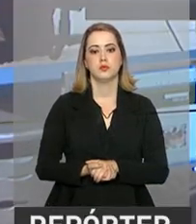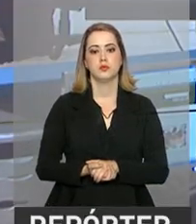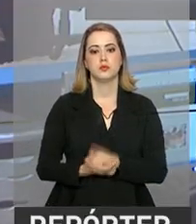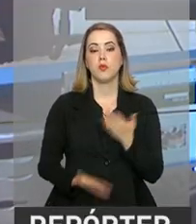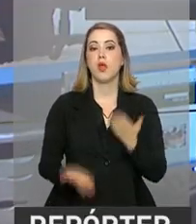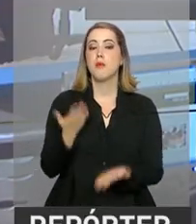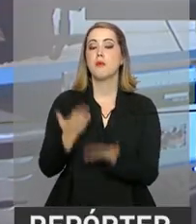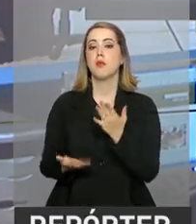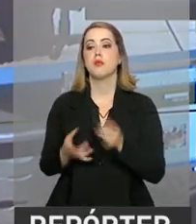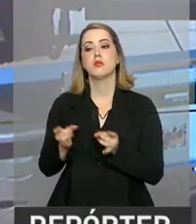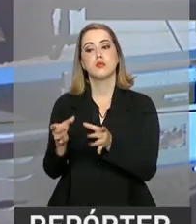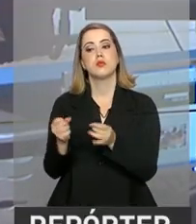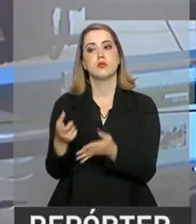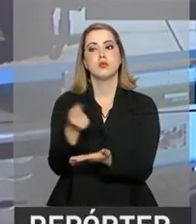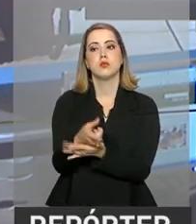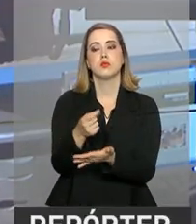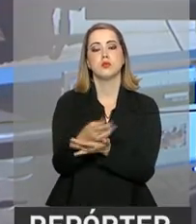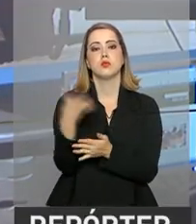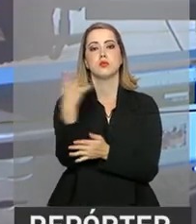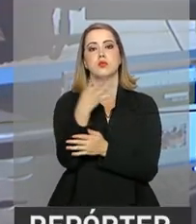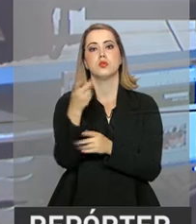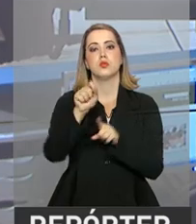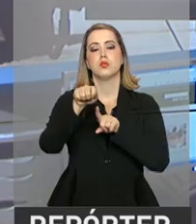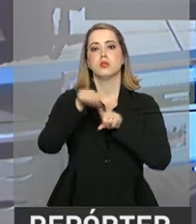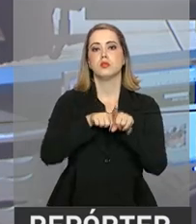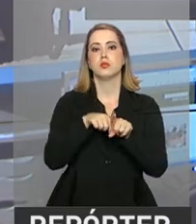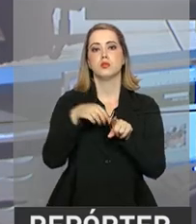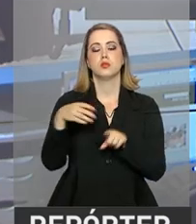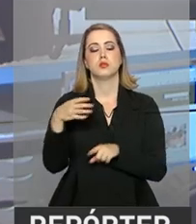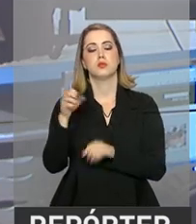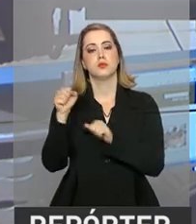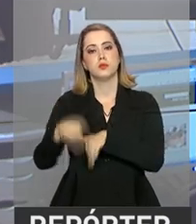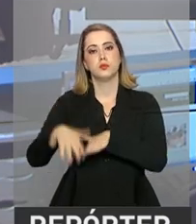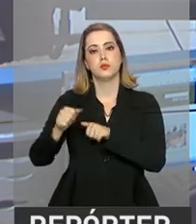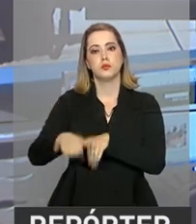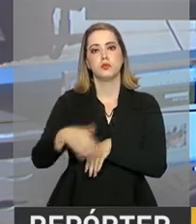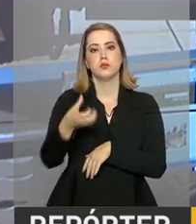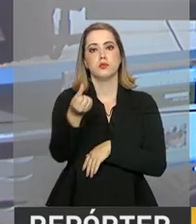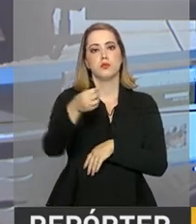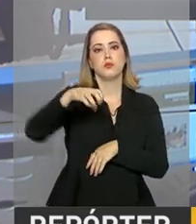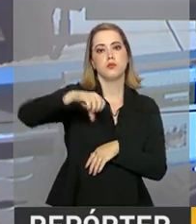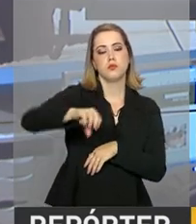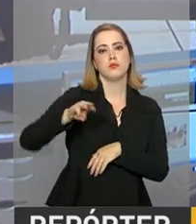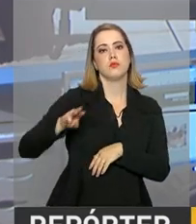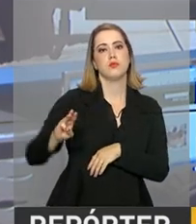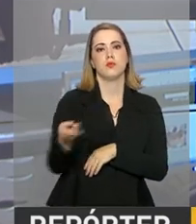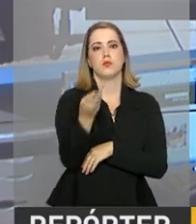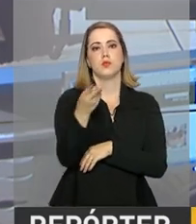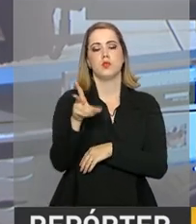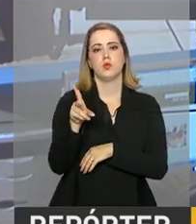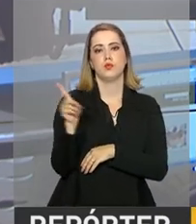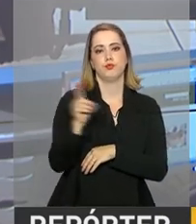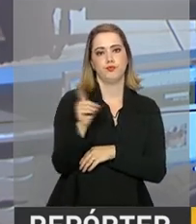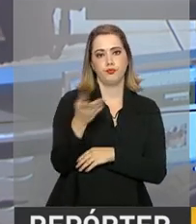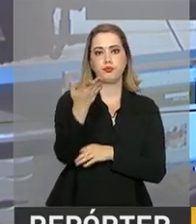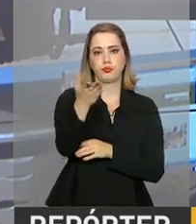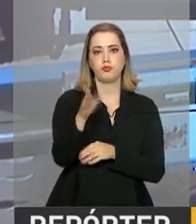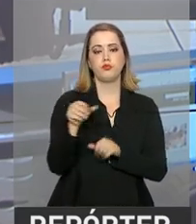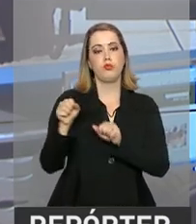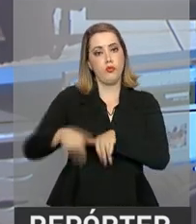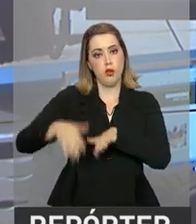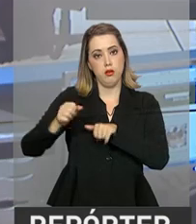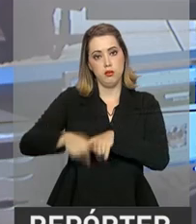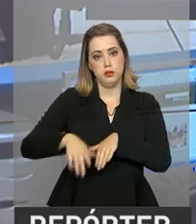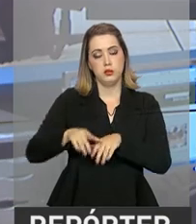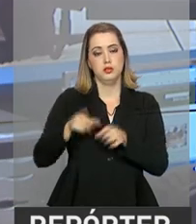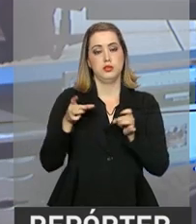balança comercial da quarta semana de Setembro registrou o saldo positivo de 690 bilhões Milhões de Dólares durante o mês de